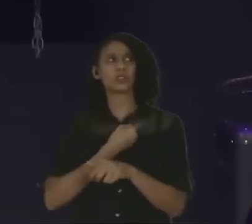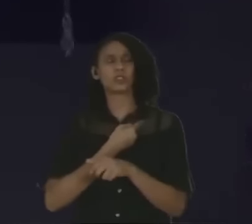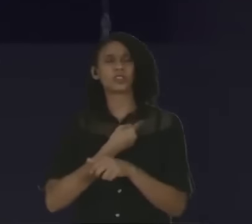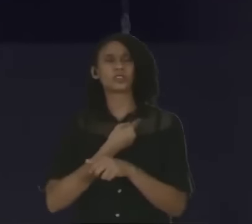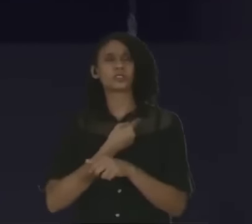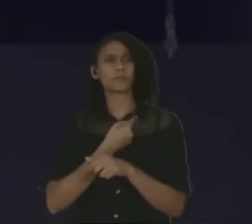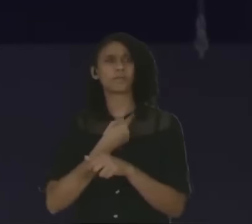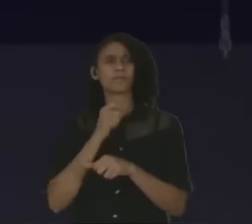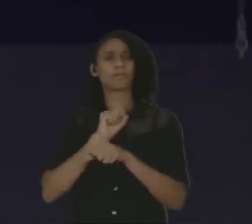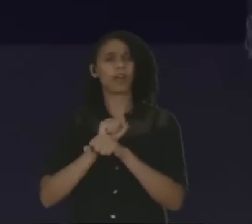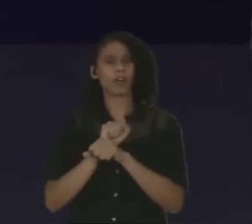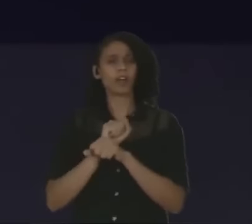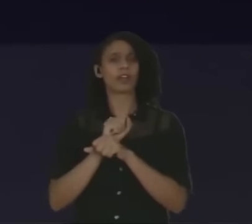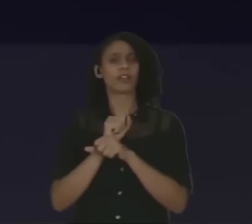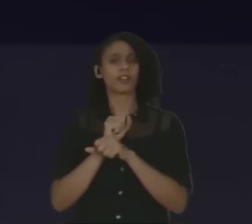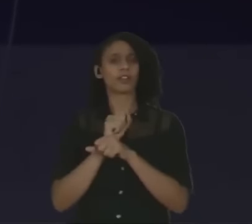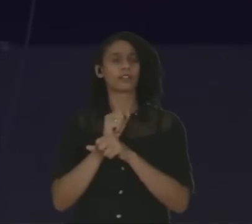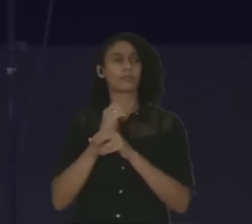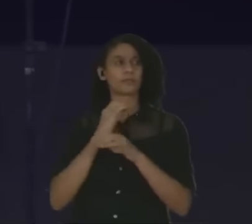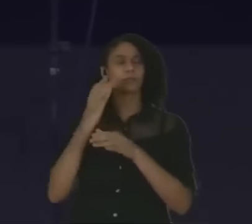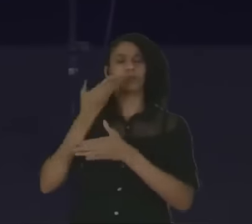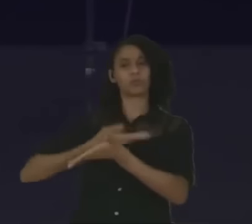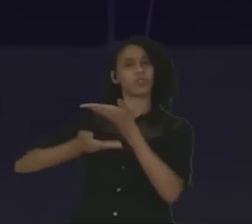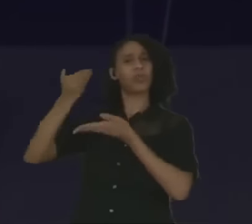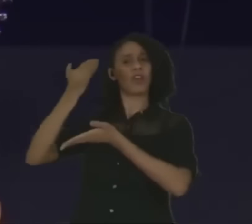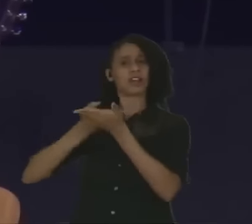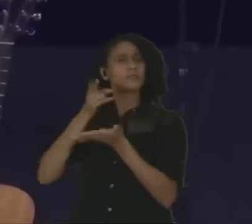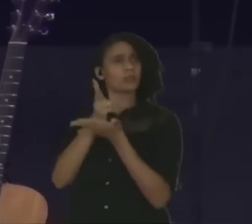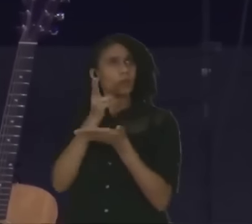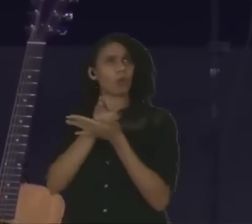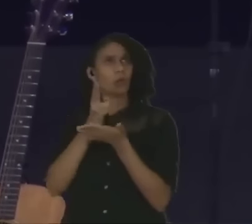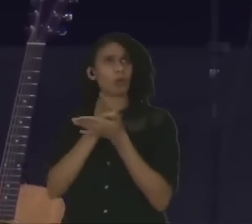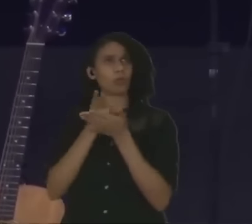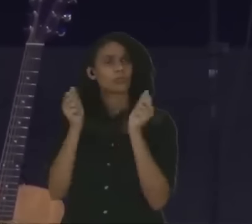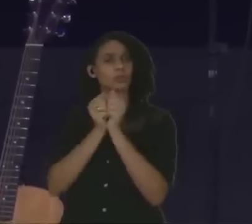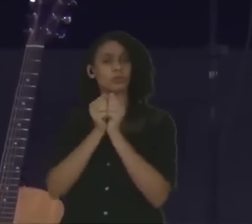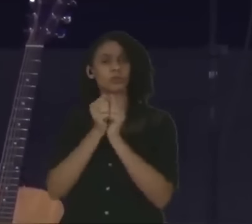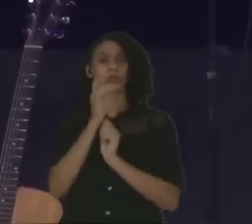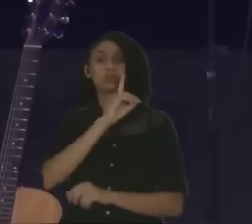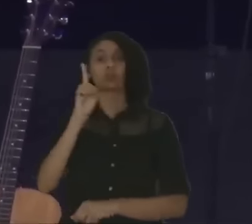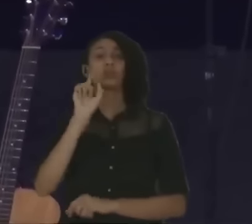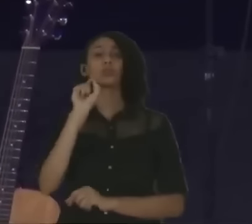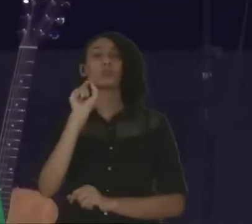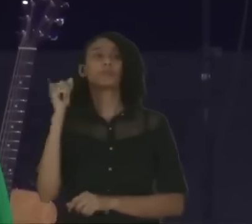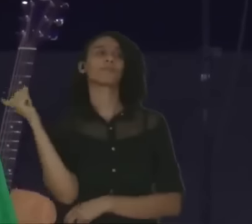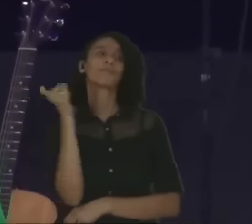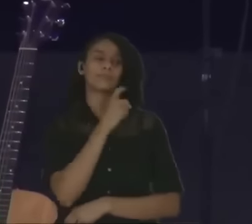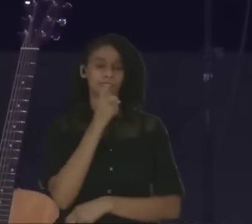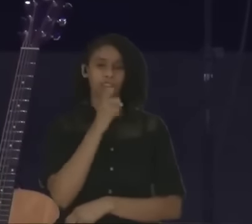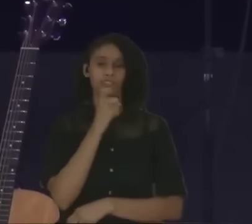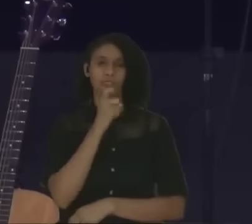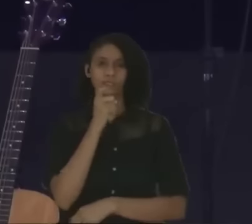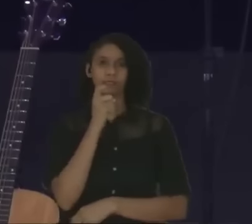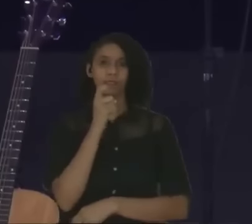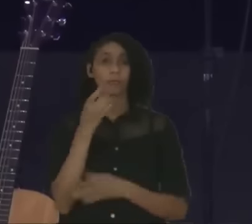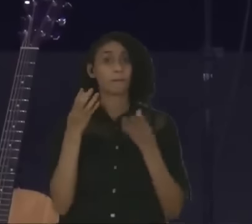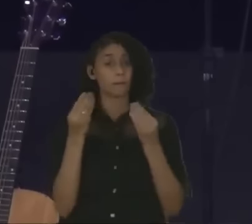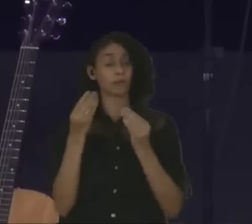e terem um relacionamento constante com Deus mentiras infelizmente